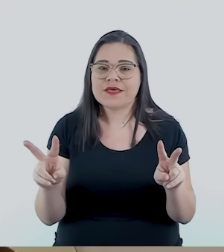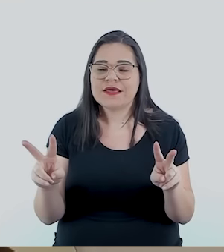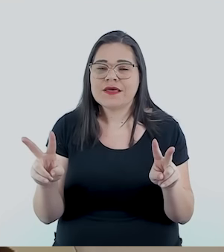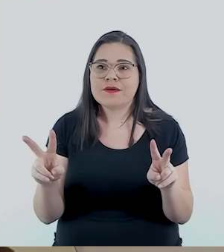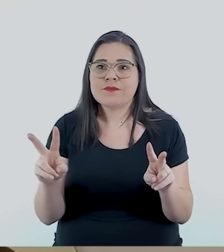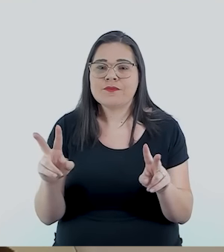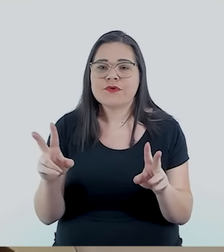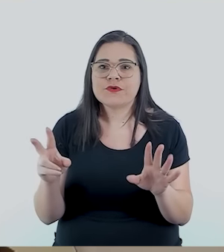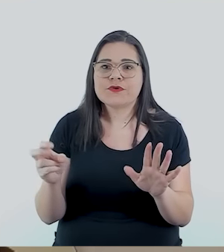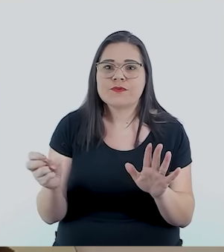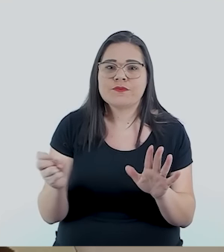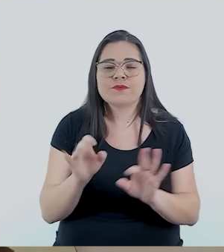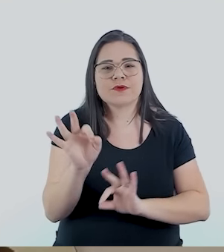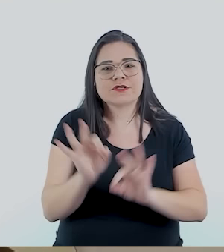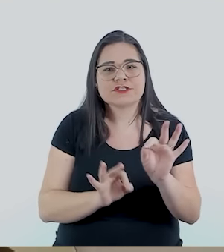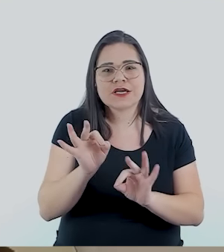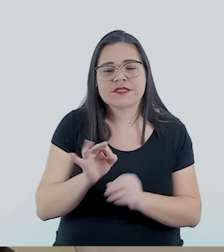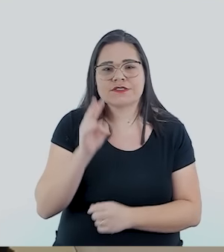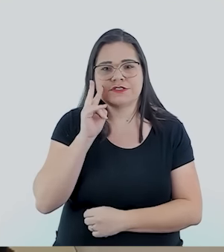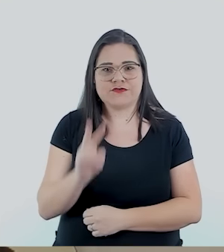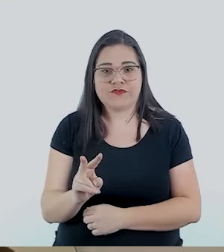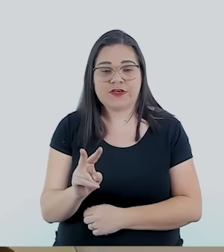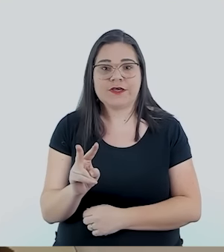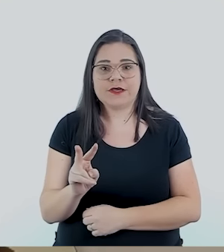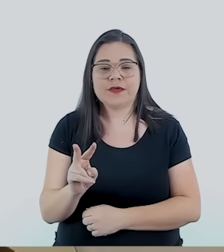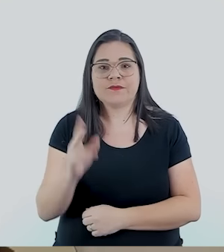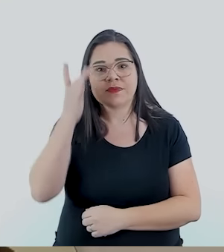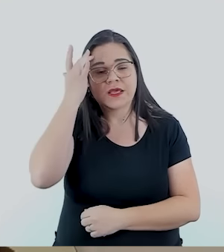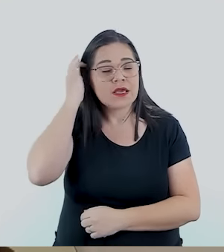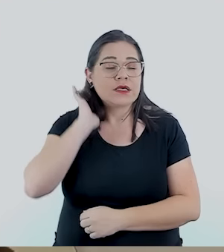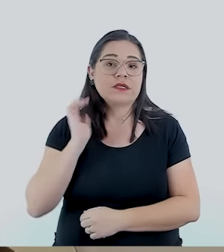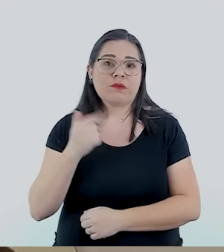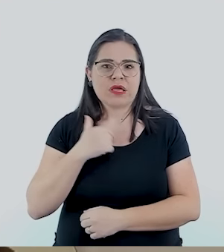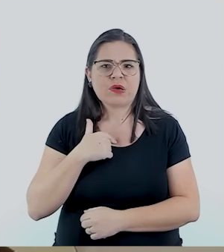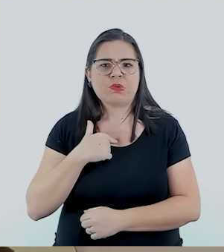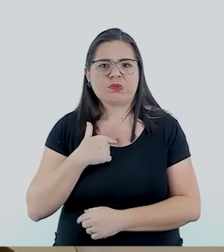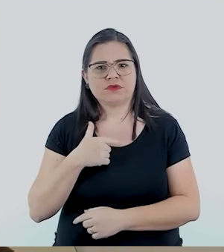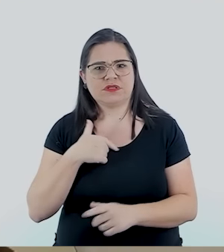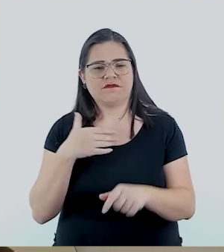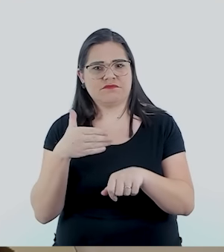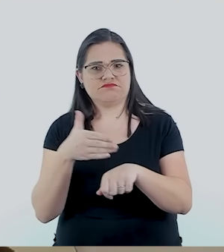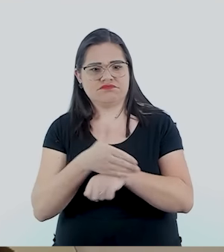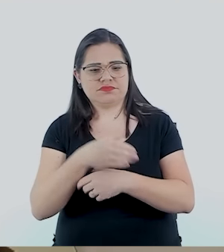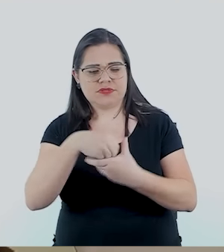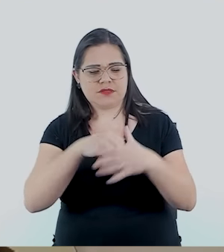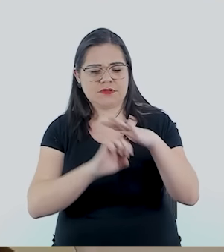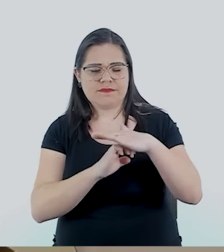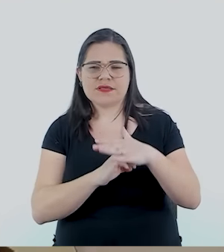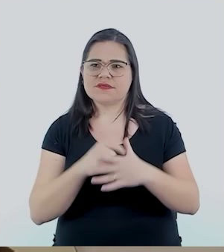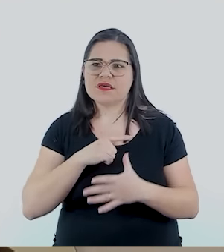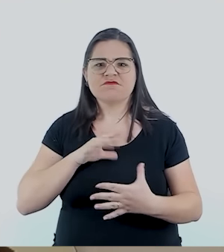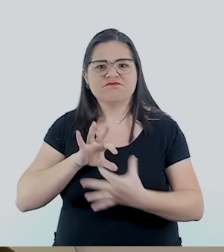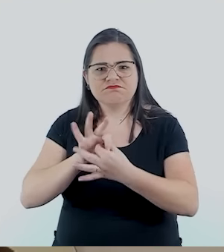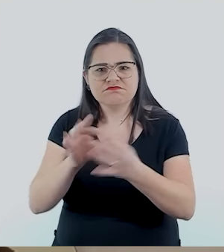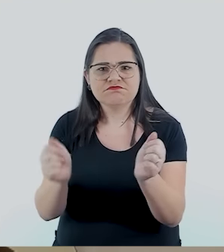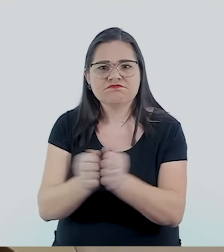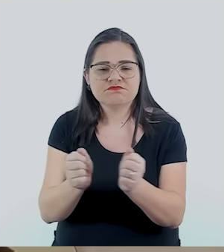gente tem muitas vezes de projeto eu quando tava na empresa era uma sponsor que abraçou isso e quando sai eu vejo que tem que ter uma